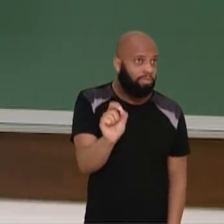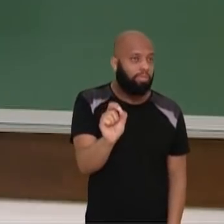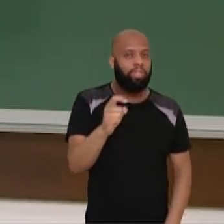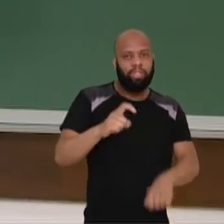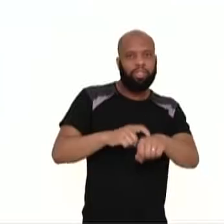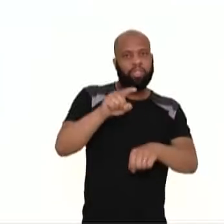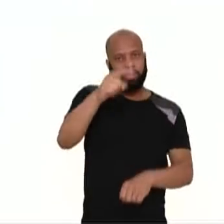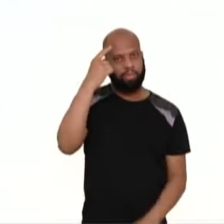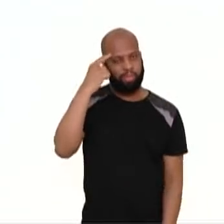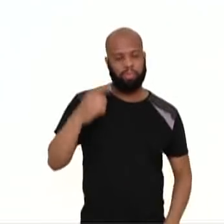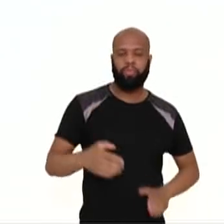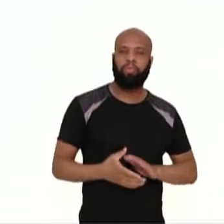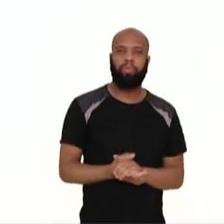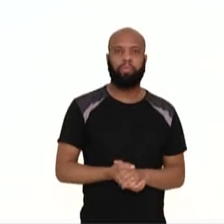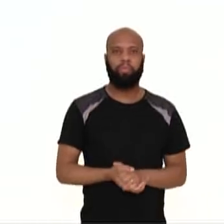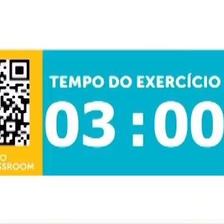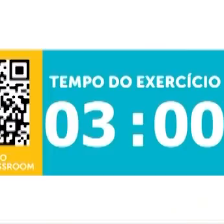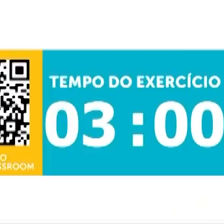Tempo para você.